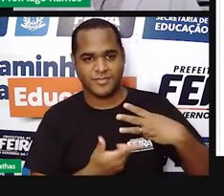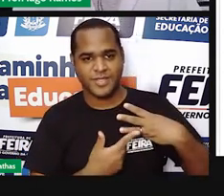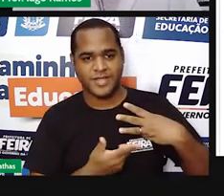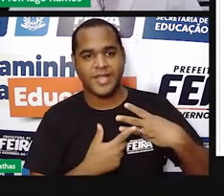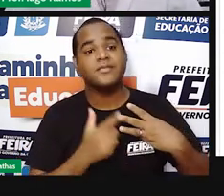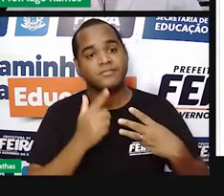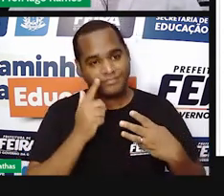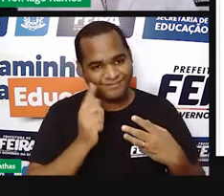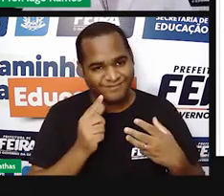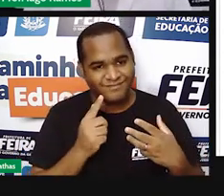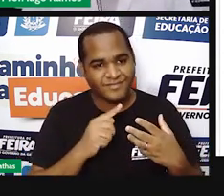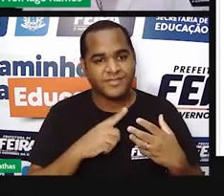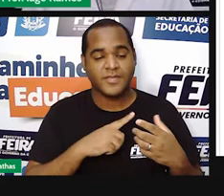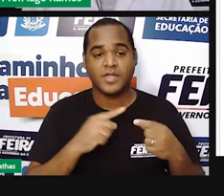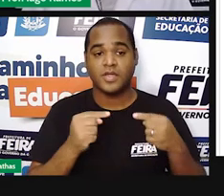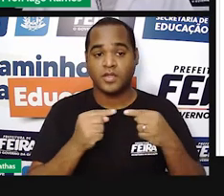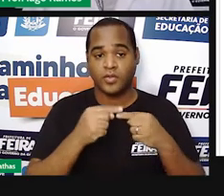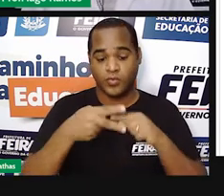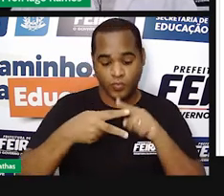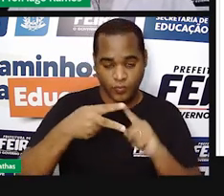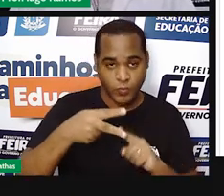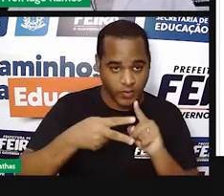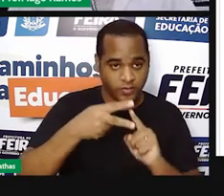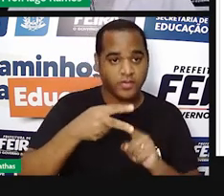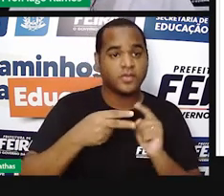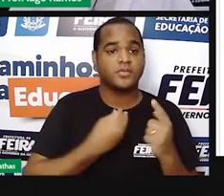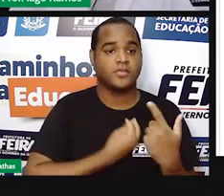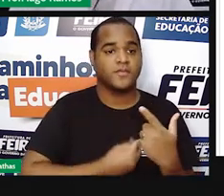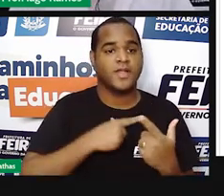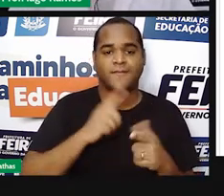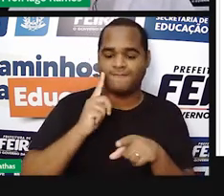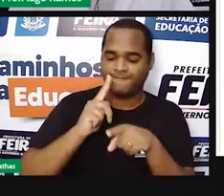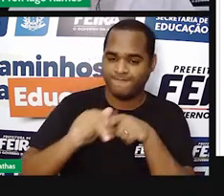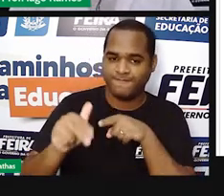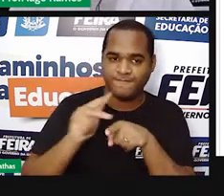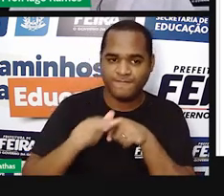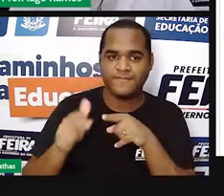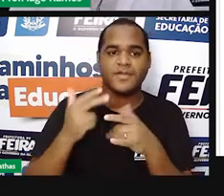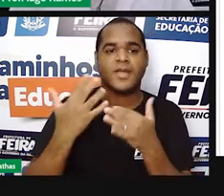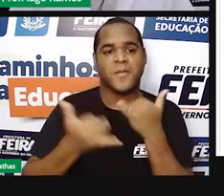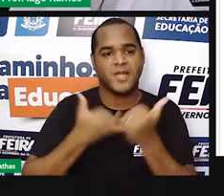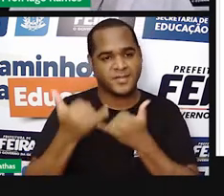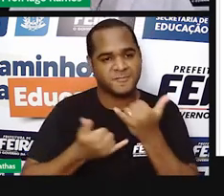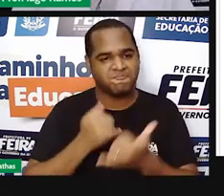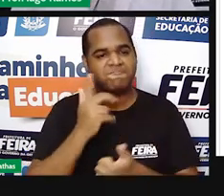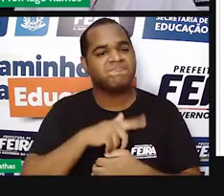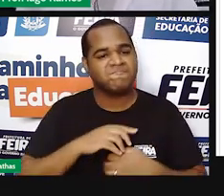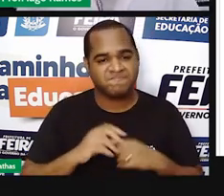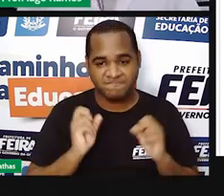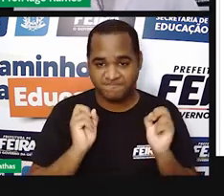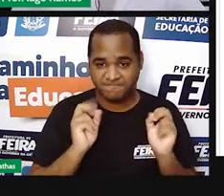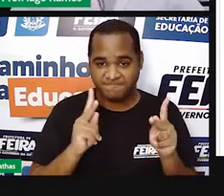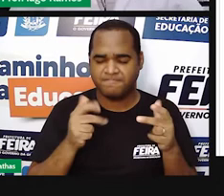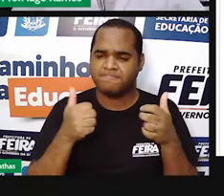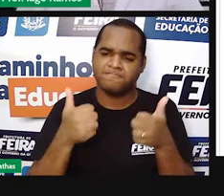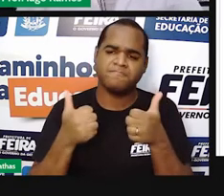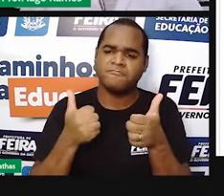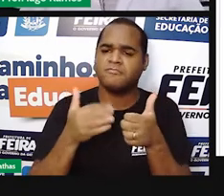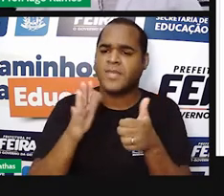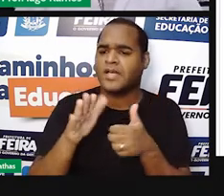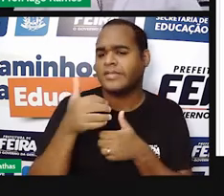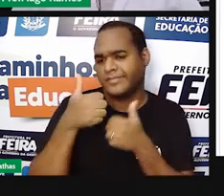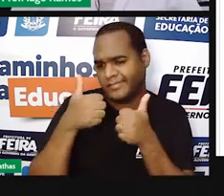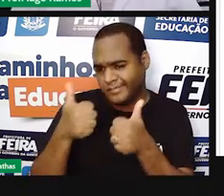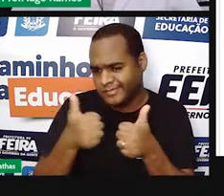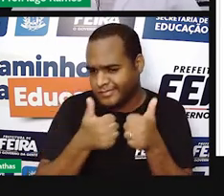pronto duas maneiras de vencer o jogo na próxima rodada tá mas